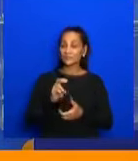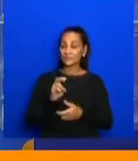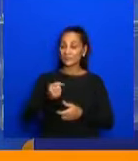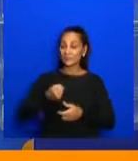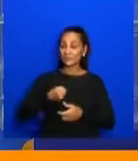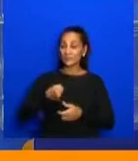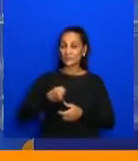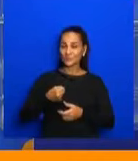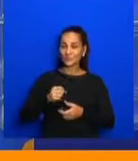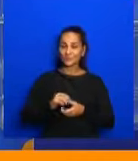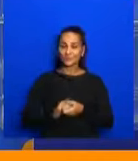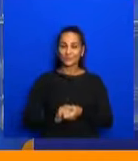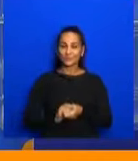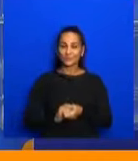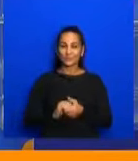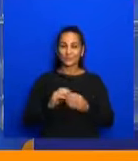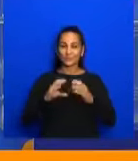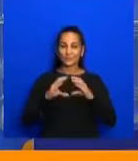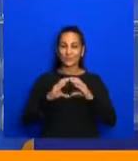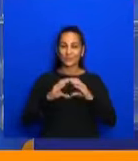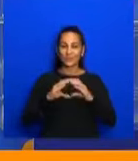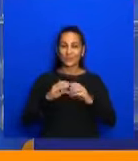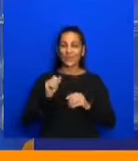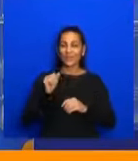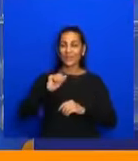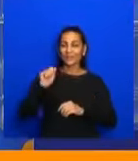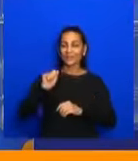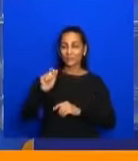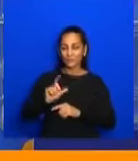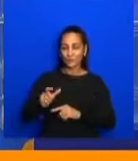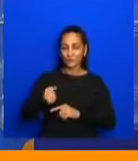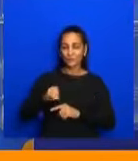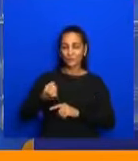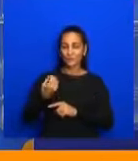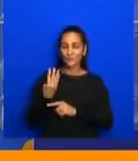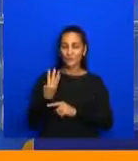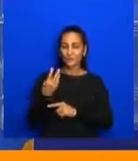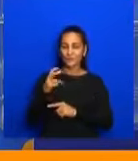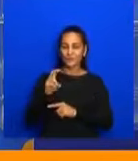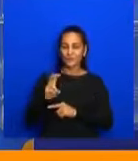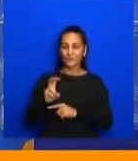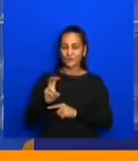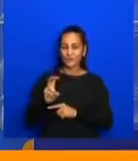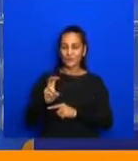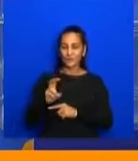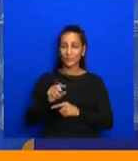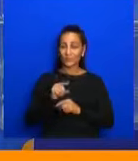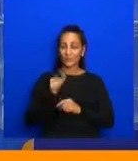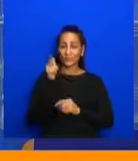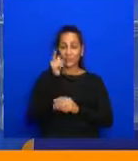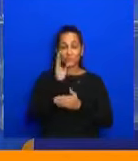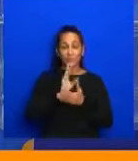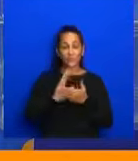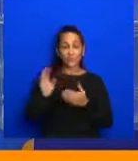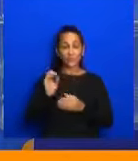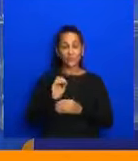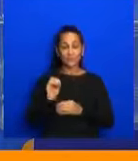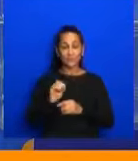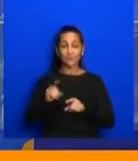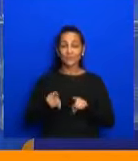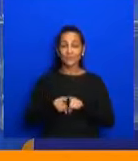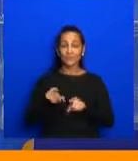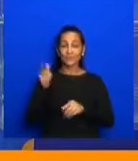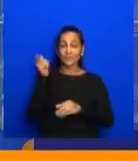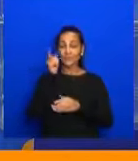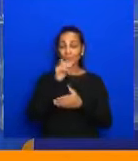5 números. Bola azul 45. Azul número 45. Você ganha prêmio com 0 acerto.